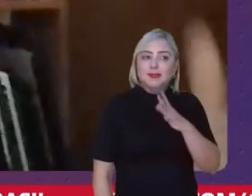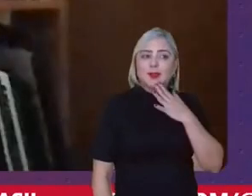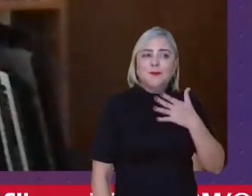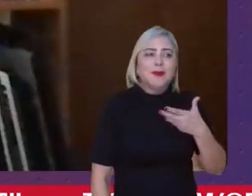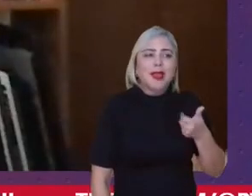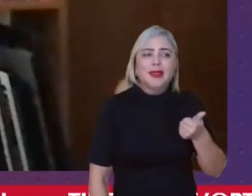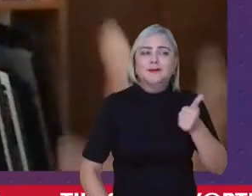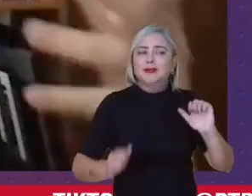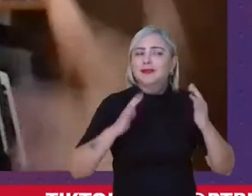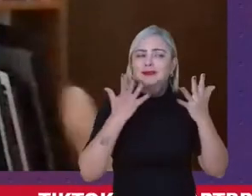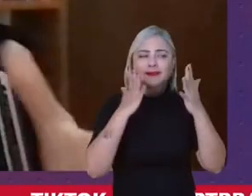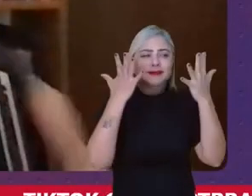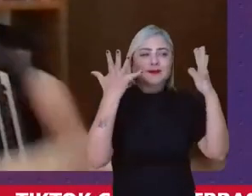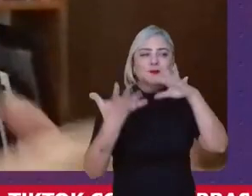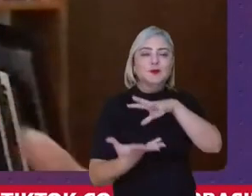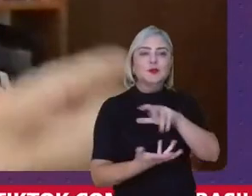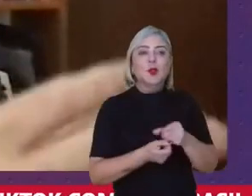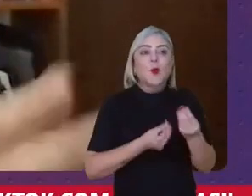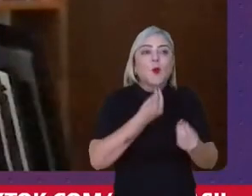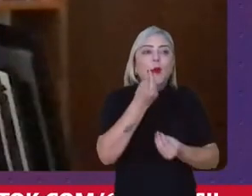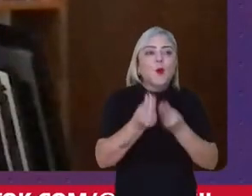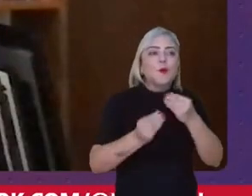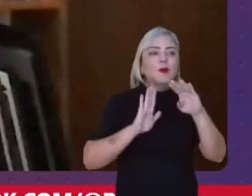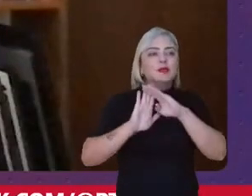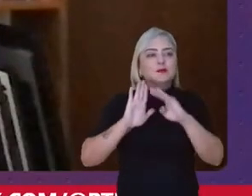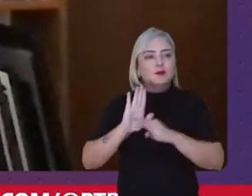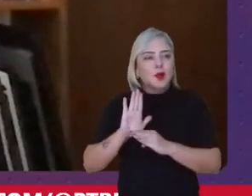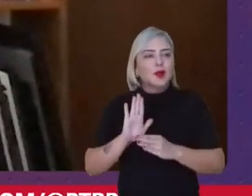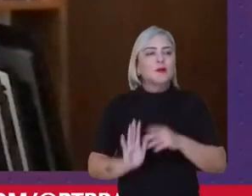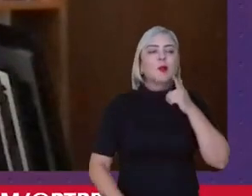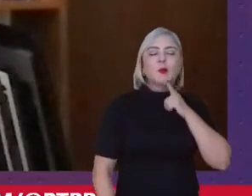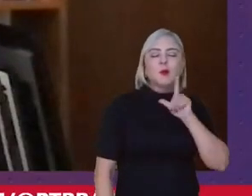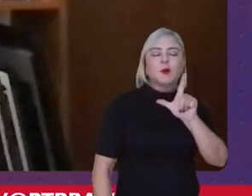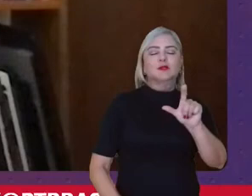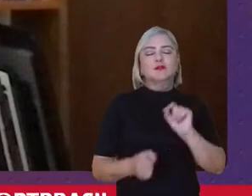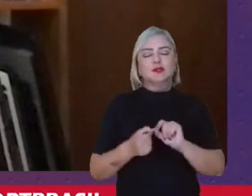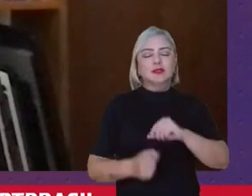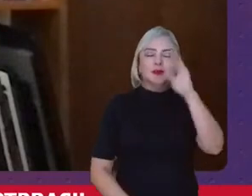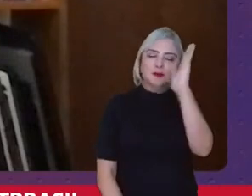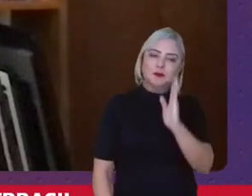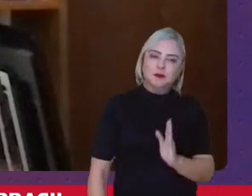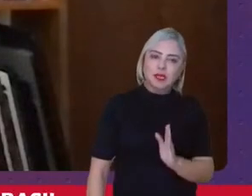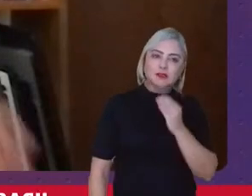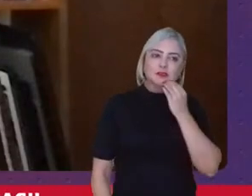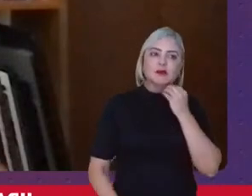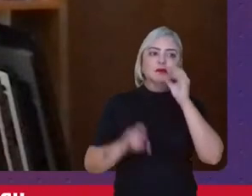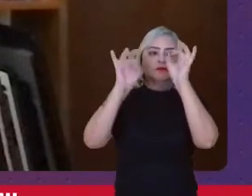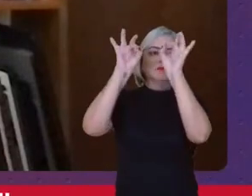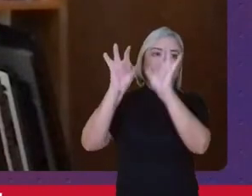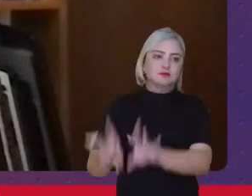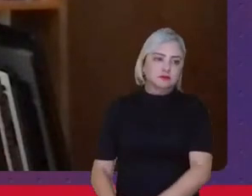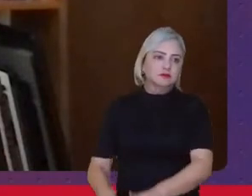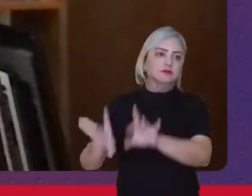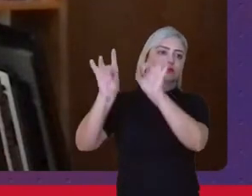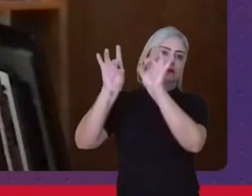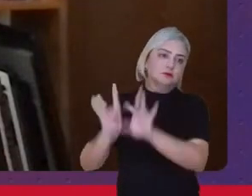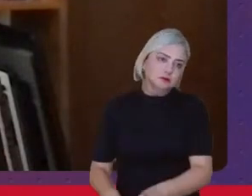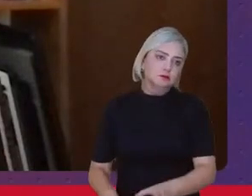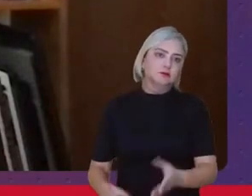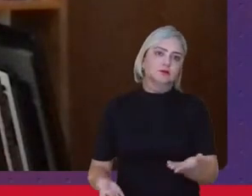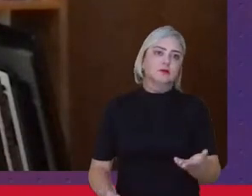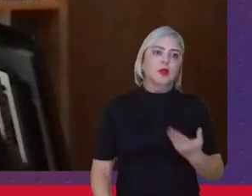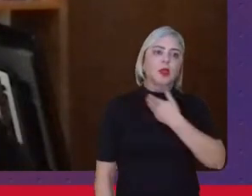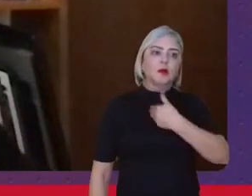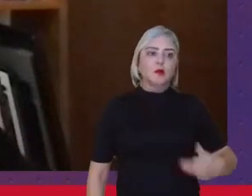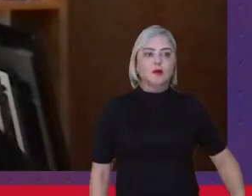é comemorado no mundo todo. Fala, gente, como esse programa conseguiu fazer isso? E o Brasil está jogando isso na lata do lixo com